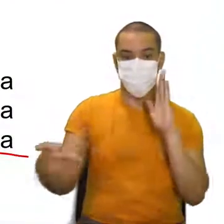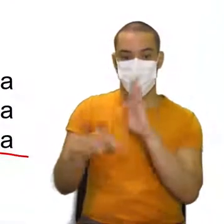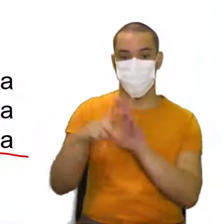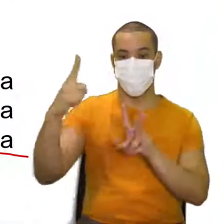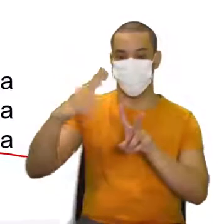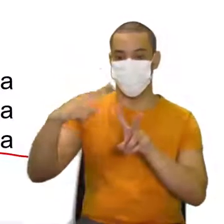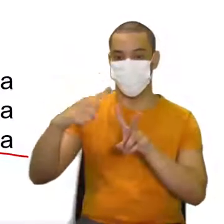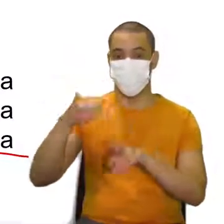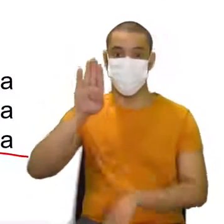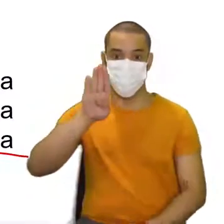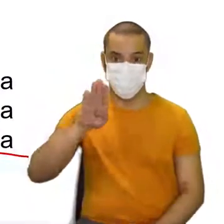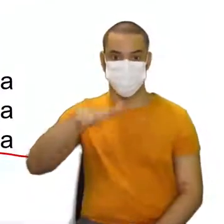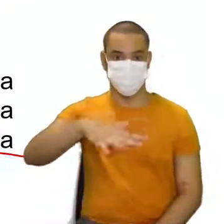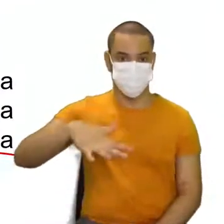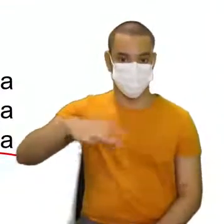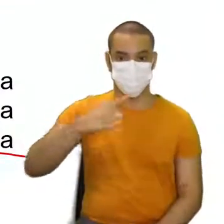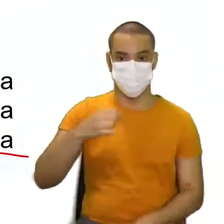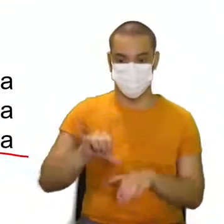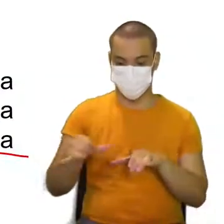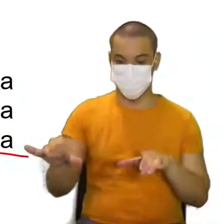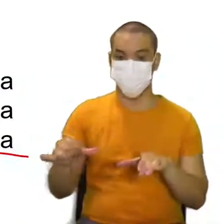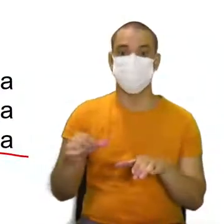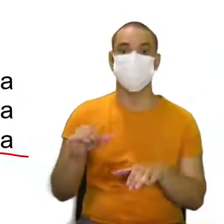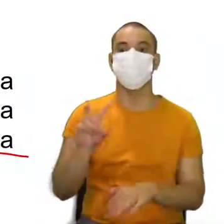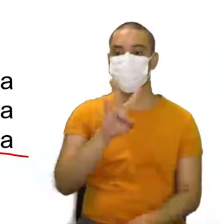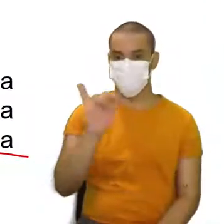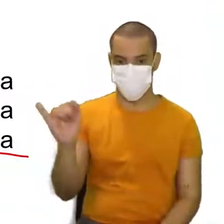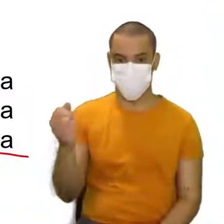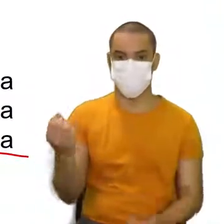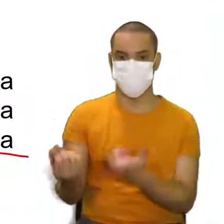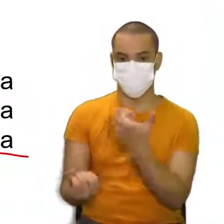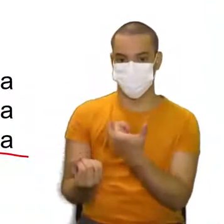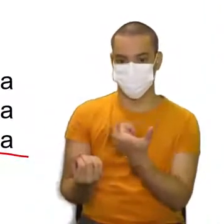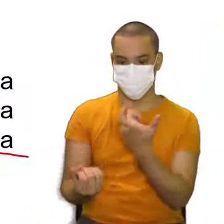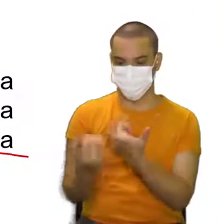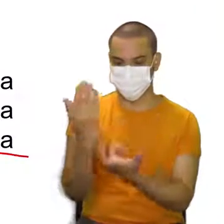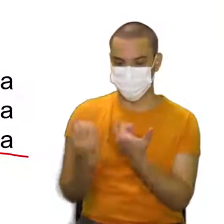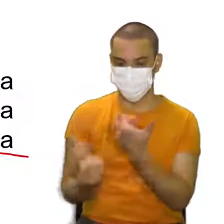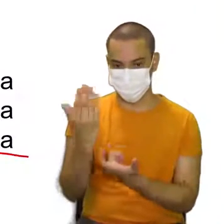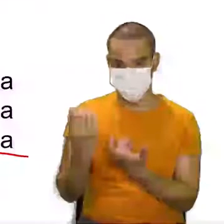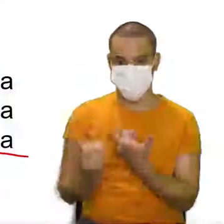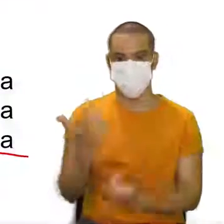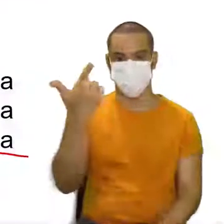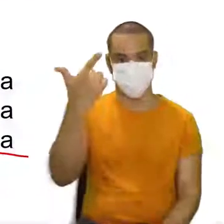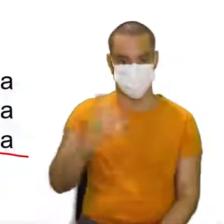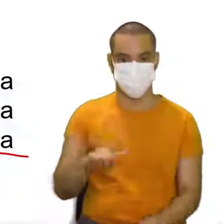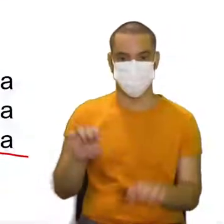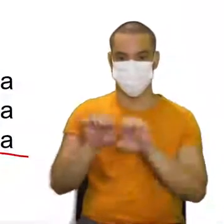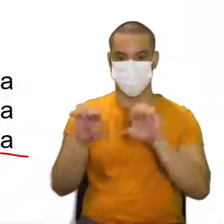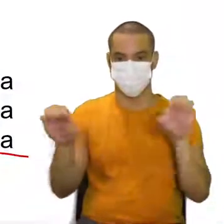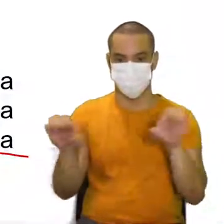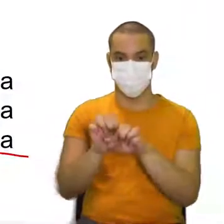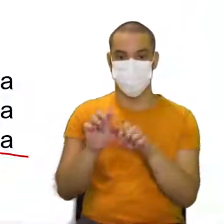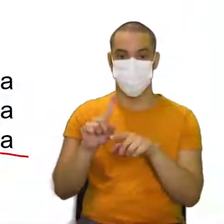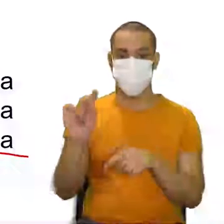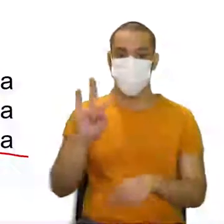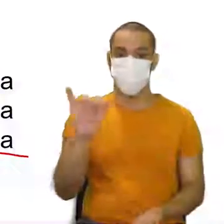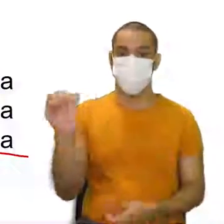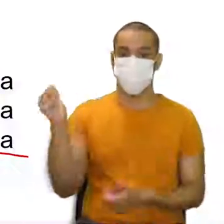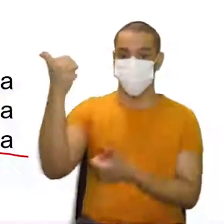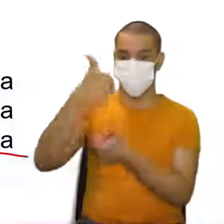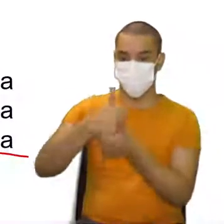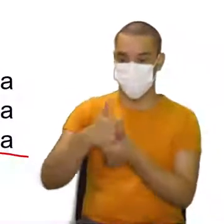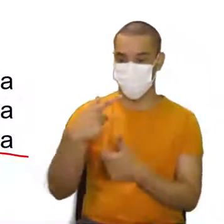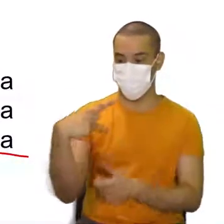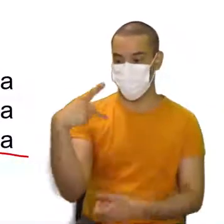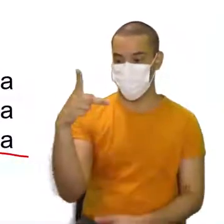campo magnético aqui a equação nós vamos receber de novo só que nós vamos pegar esse bebezinho e substituir